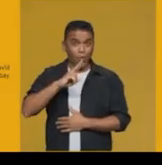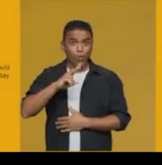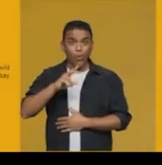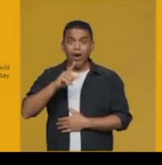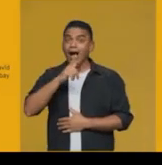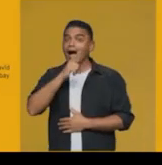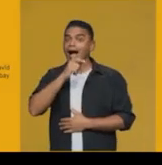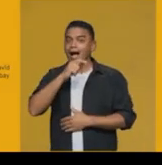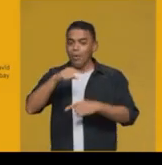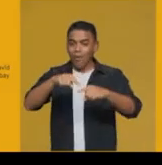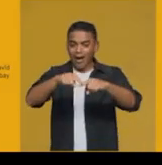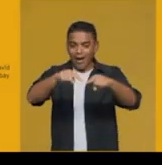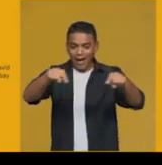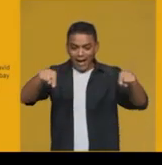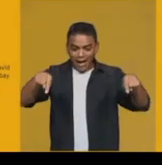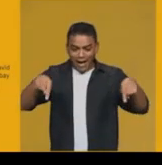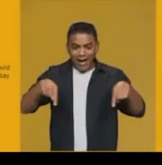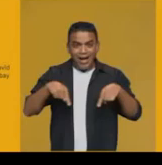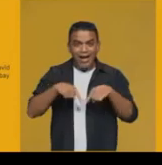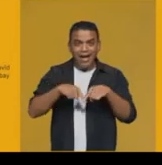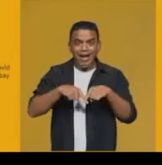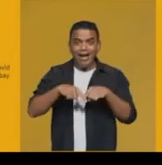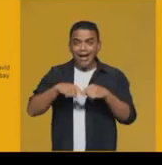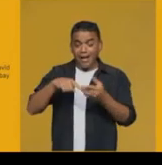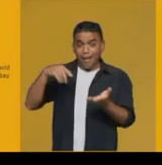a reflexão